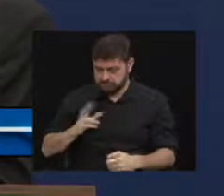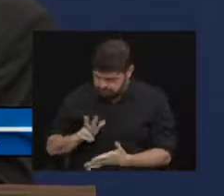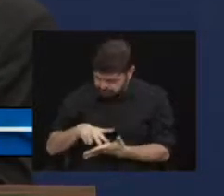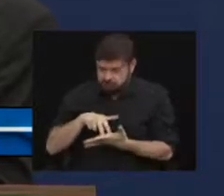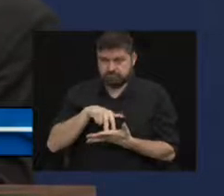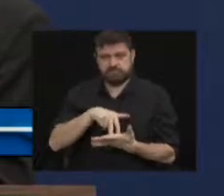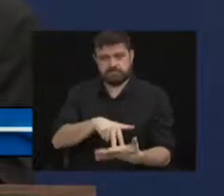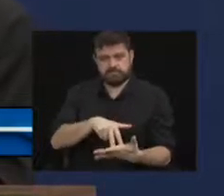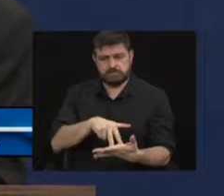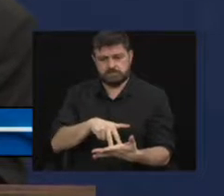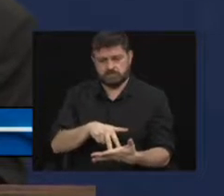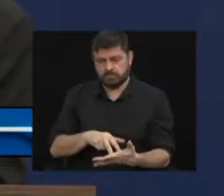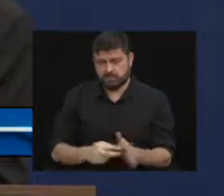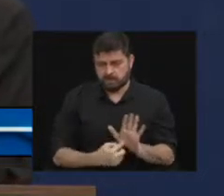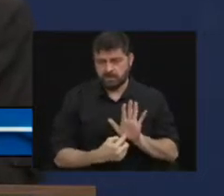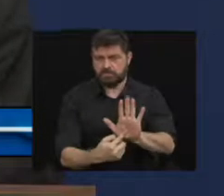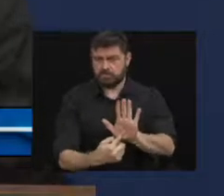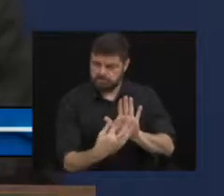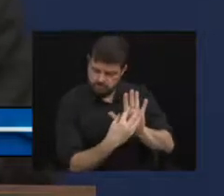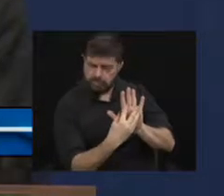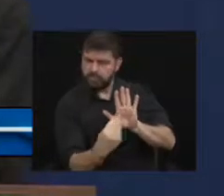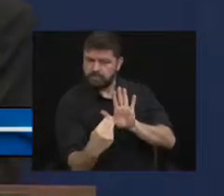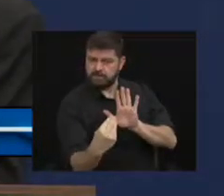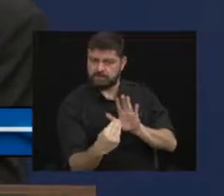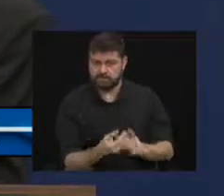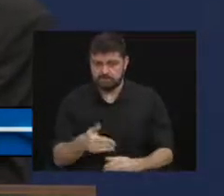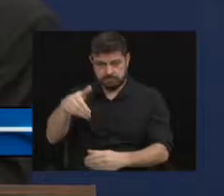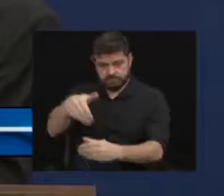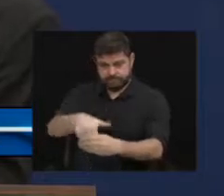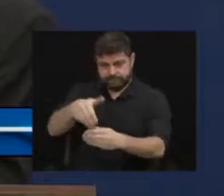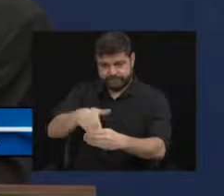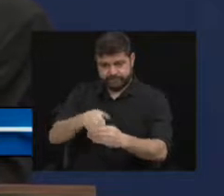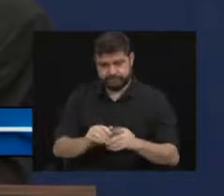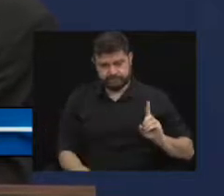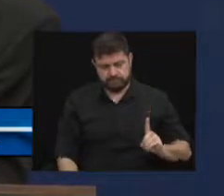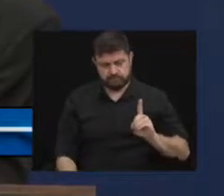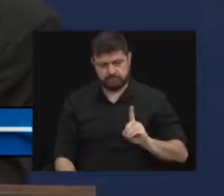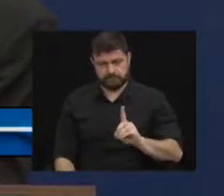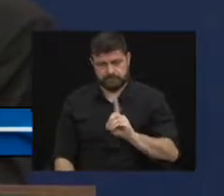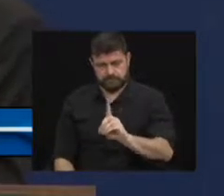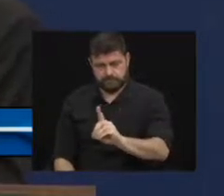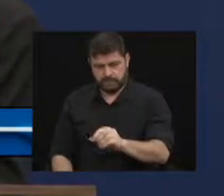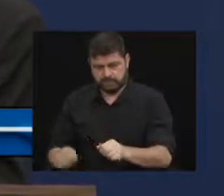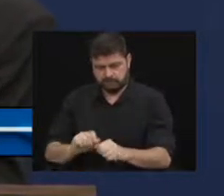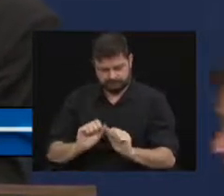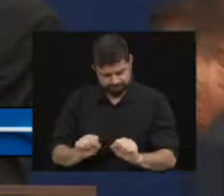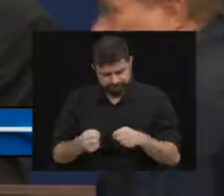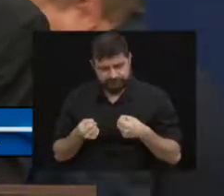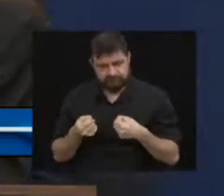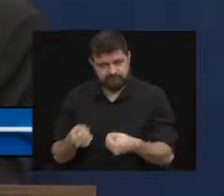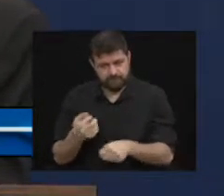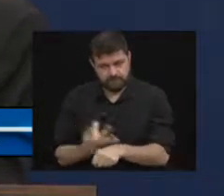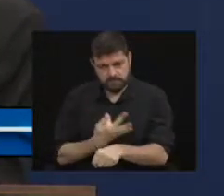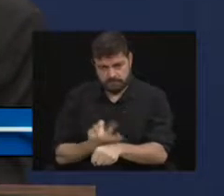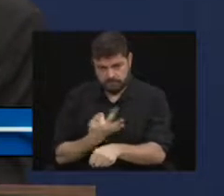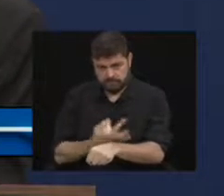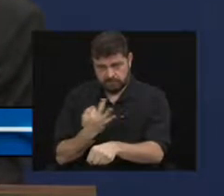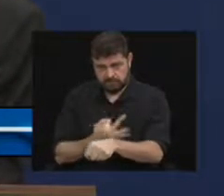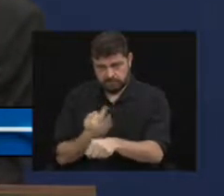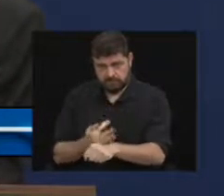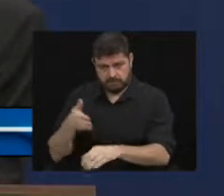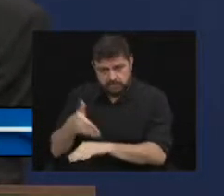ter essa liberdade. Quero parabenizar aqueles que vão votar pela primeira vez, os jovens que